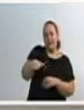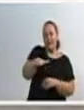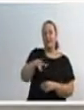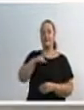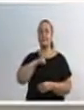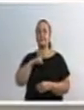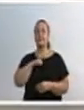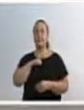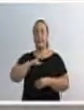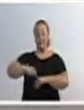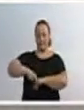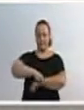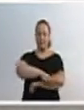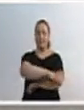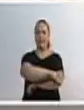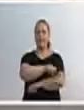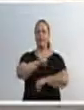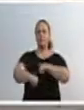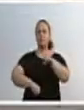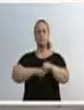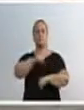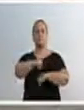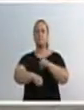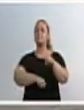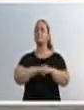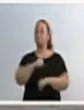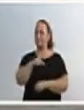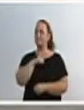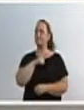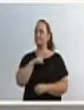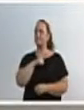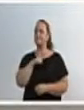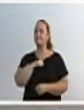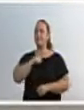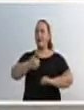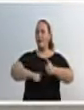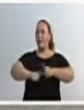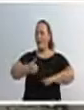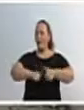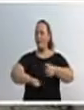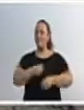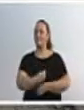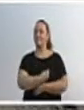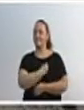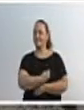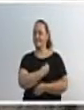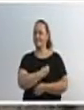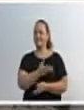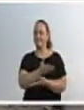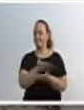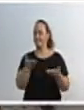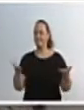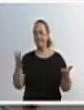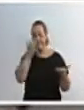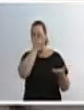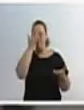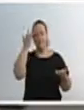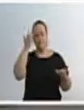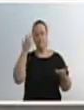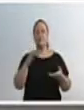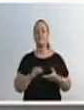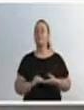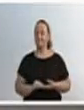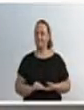todo o passeio público, dando qualidade de vida para as pessoas. Não